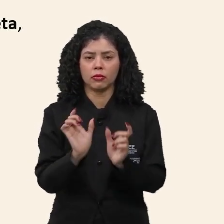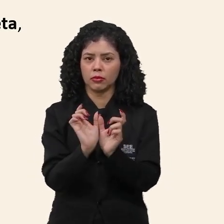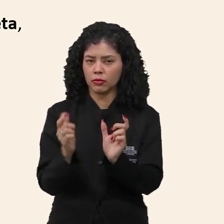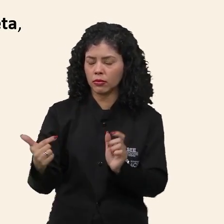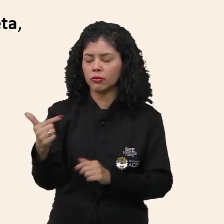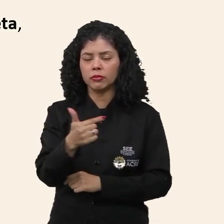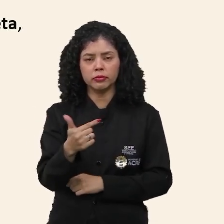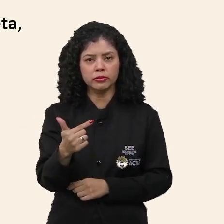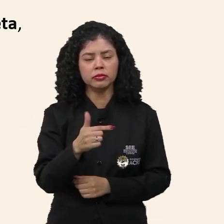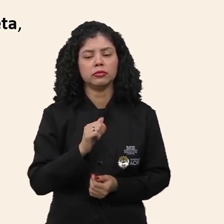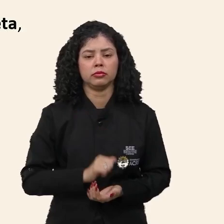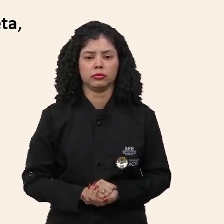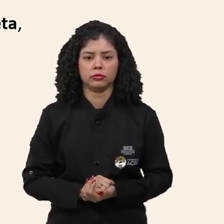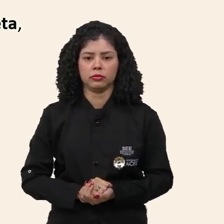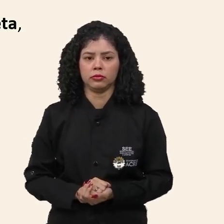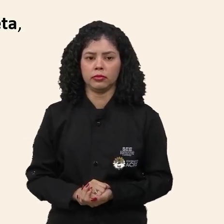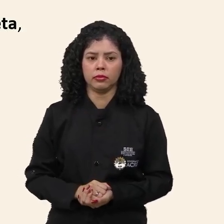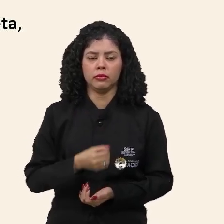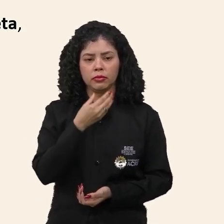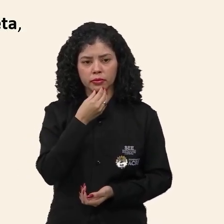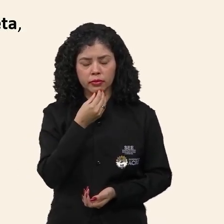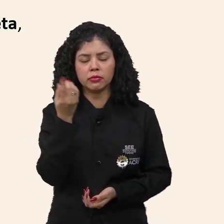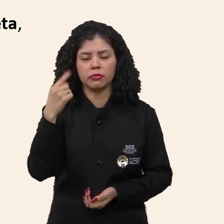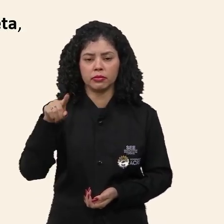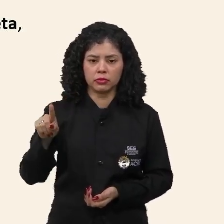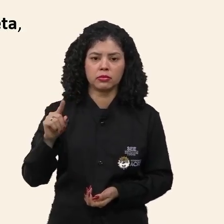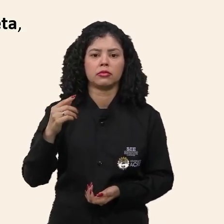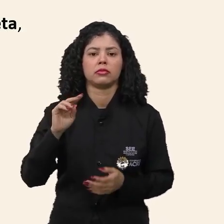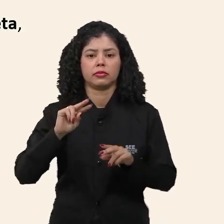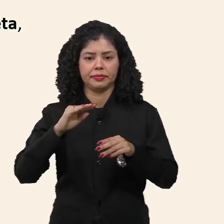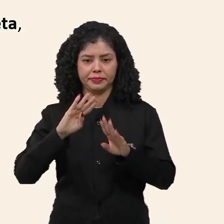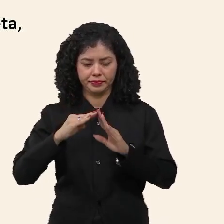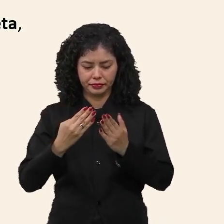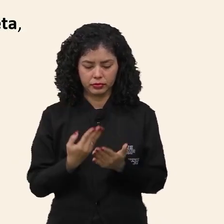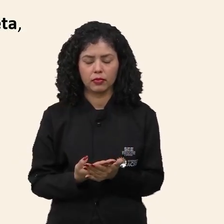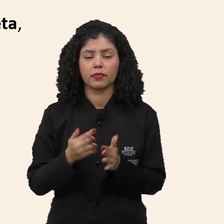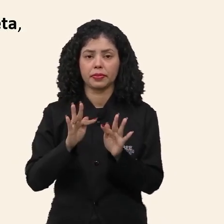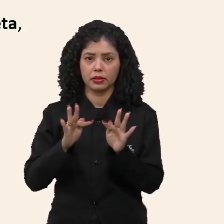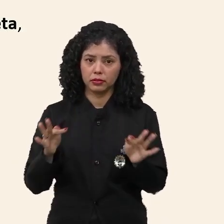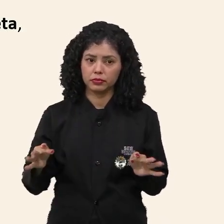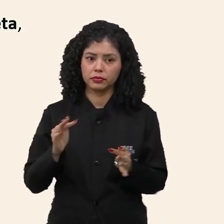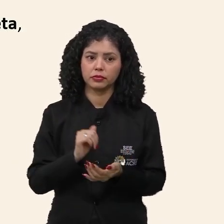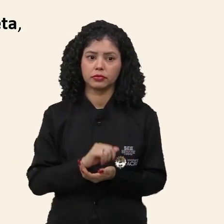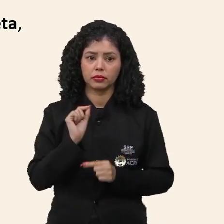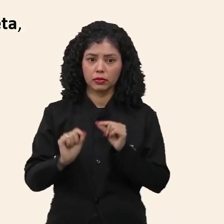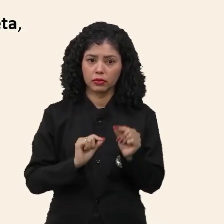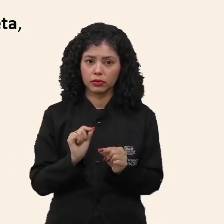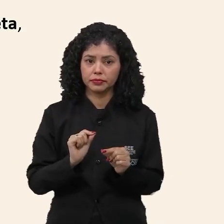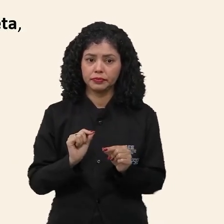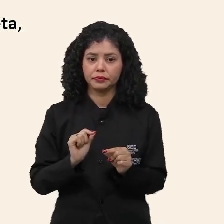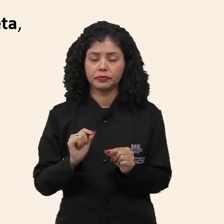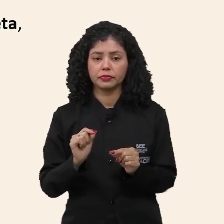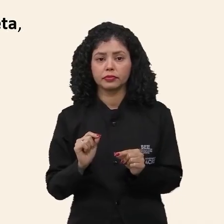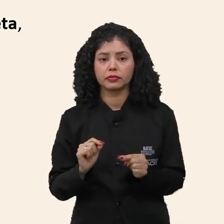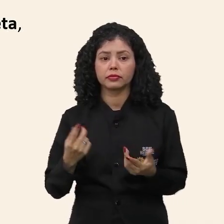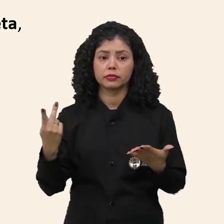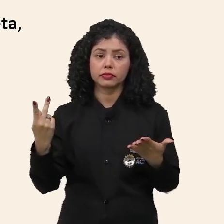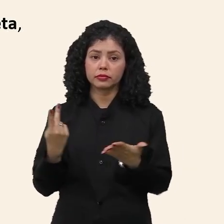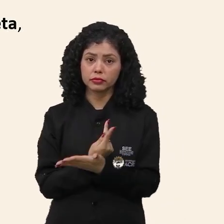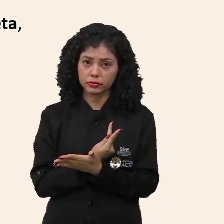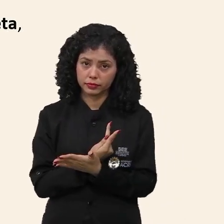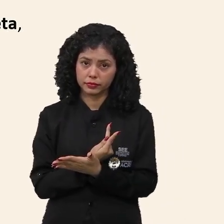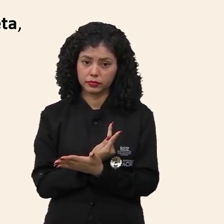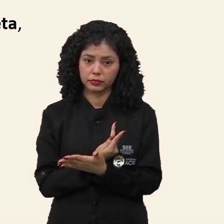gabarito da nossa questão 2, os meninos foi na escola, essa frase, o que a gramática prescritiva diz é que ela